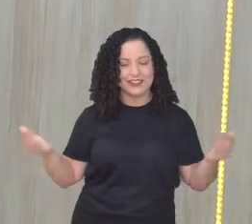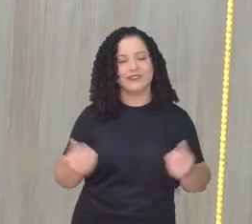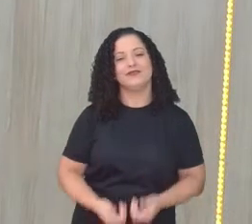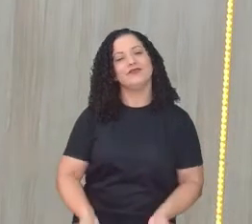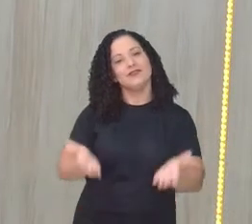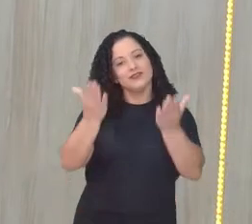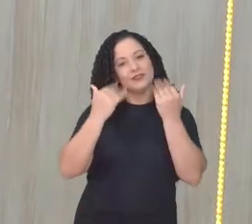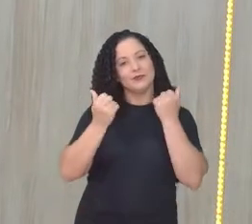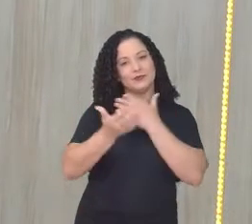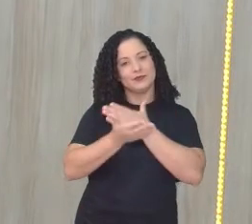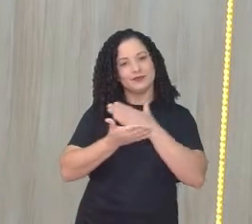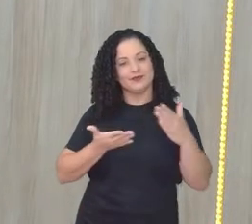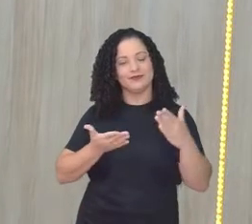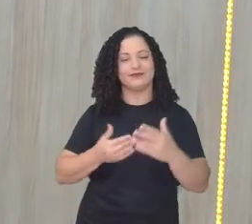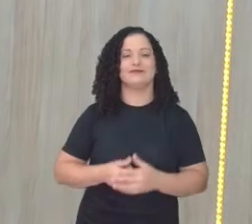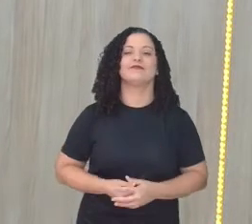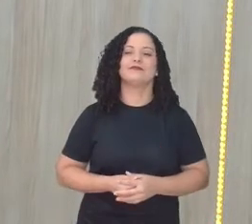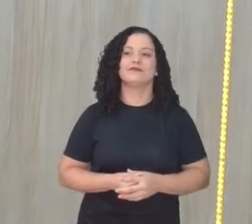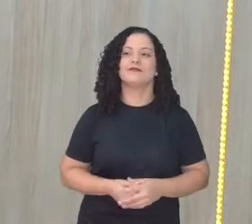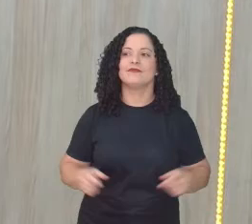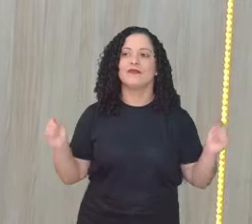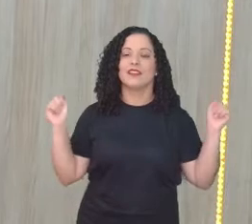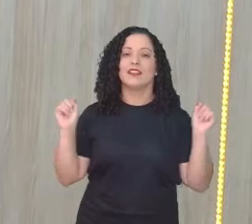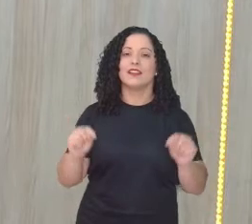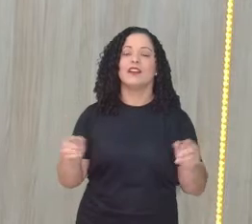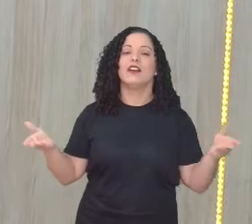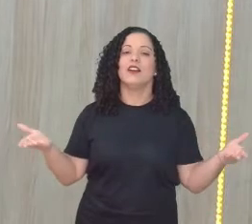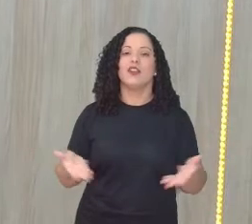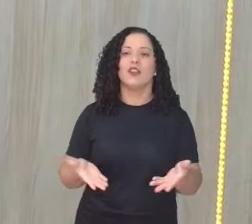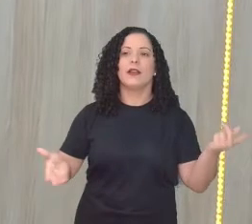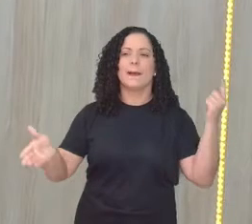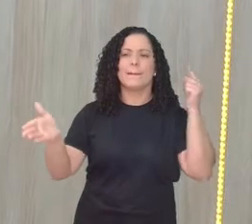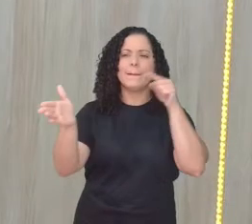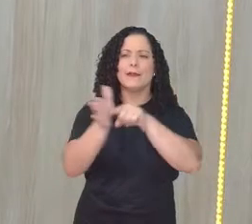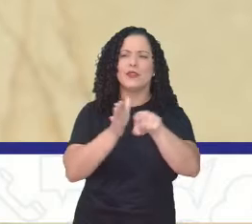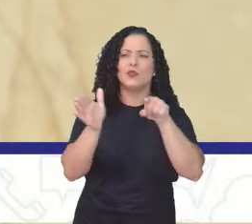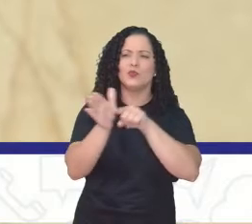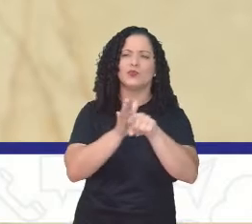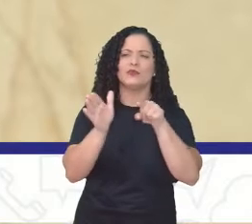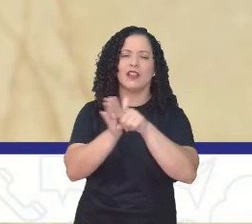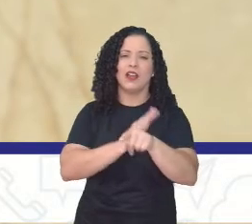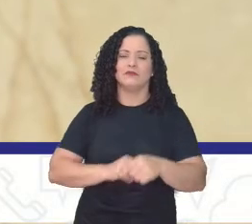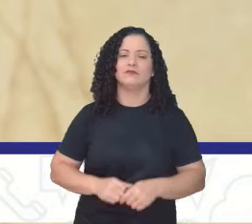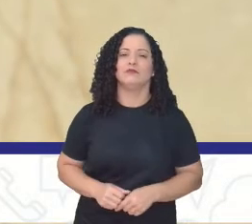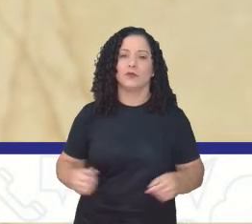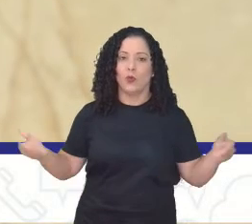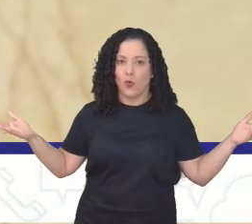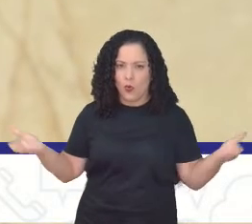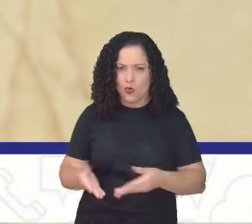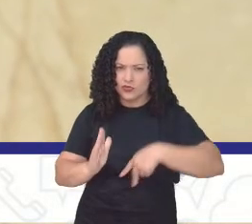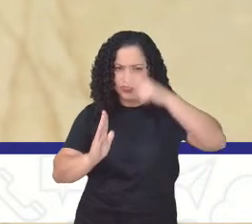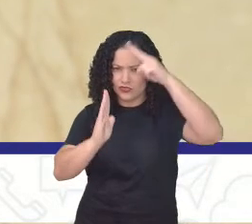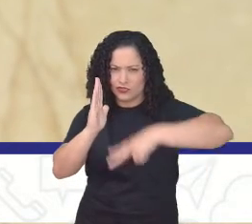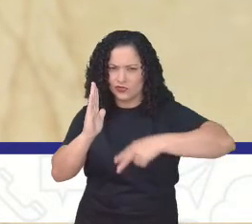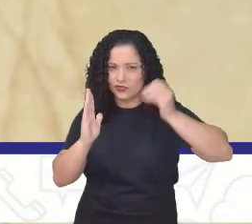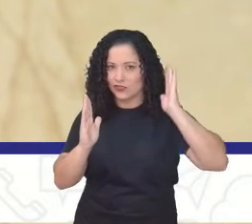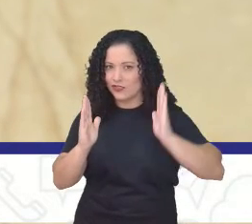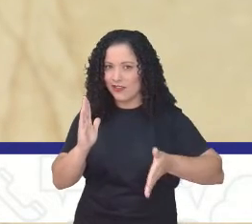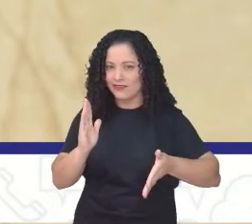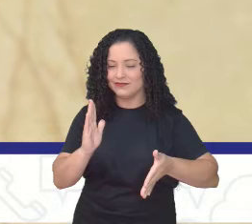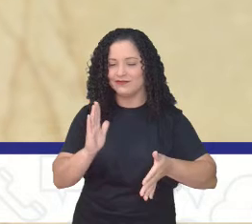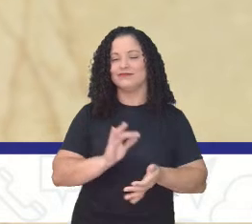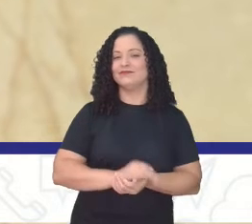para a nossa aula. Vou começar a nossa aula ó, com a pergunta Mara. Aí, ó. Você já leu algo hoje? E